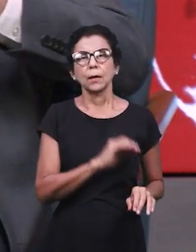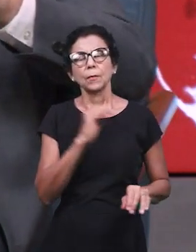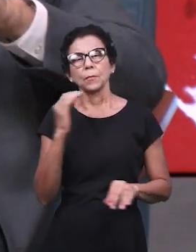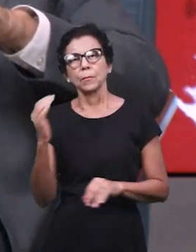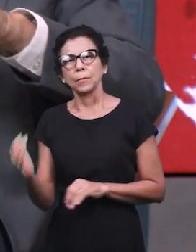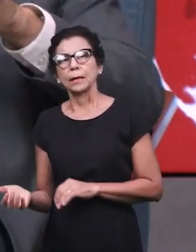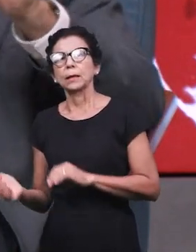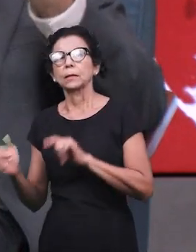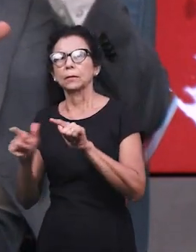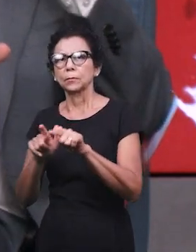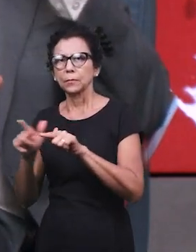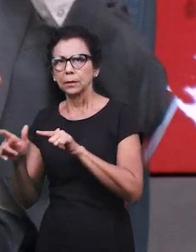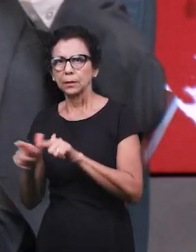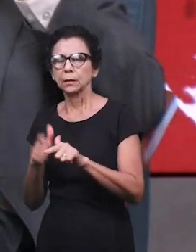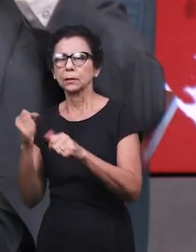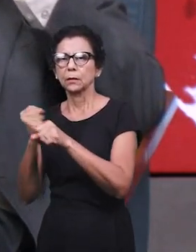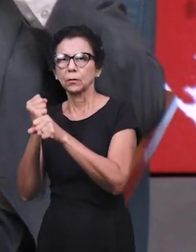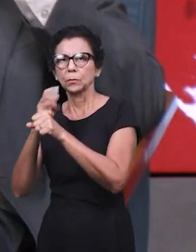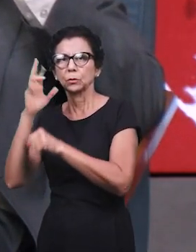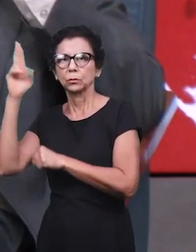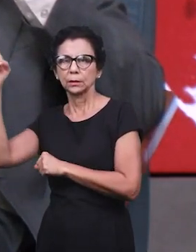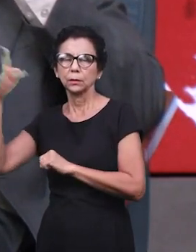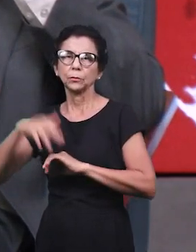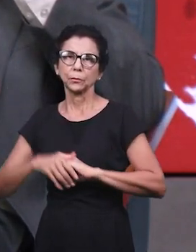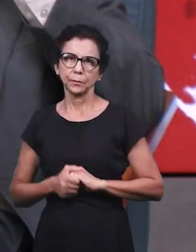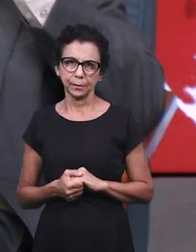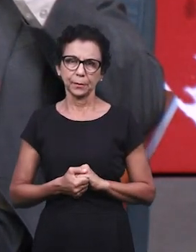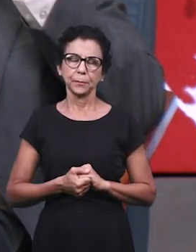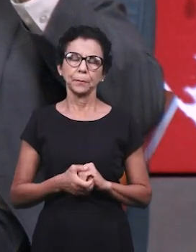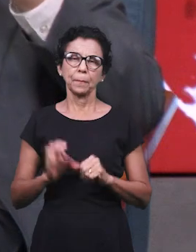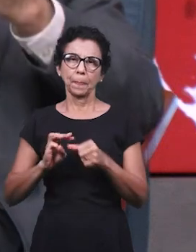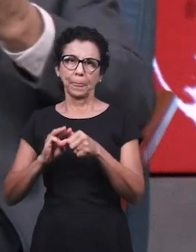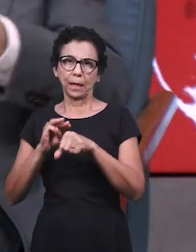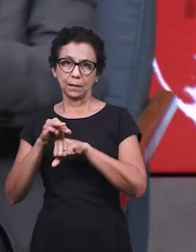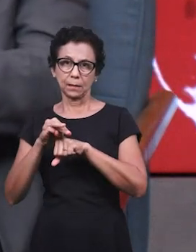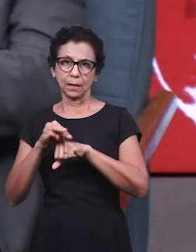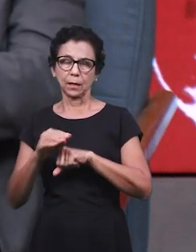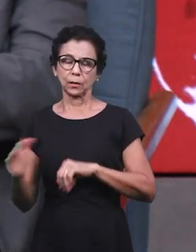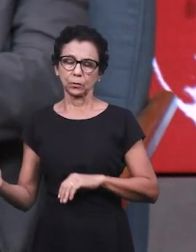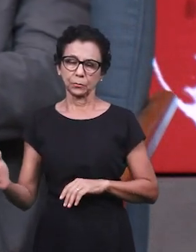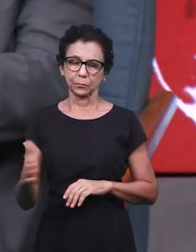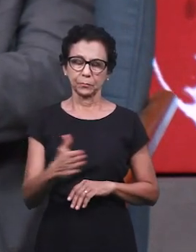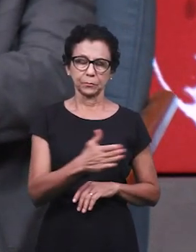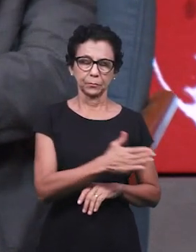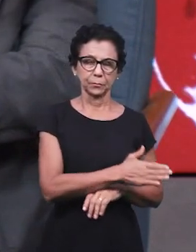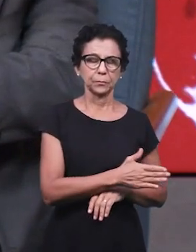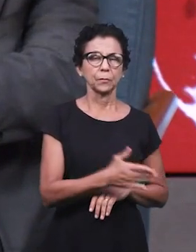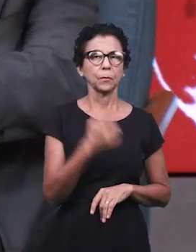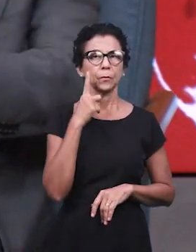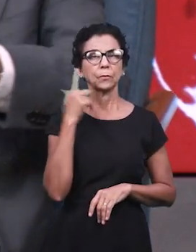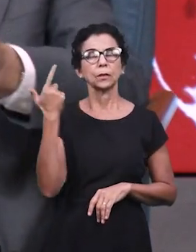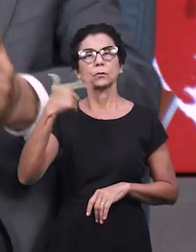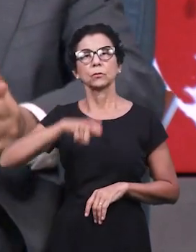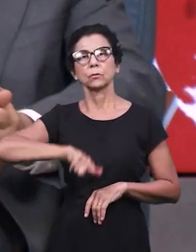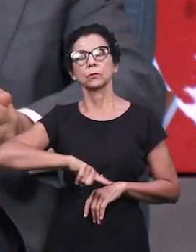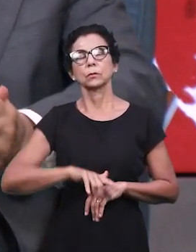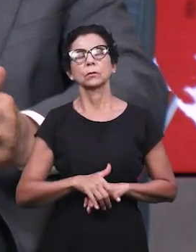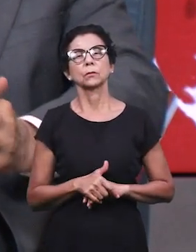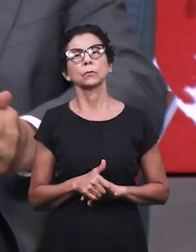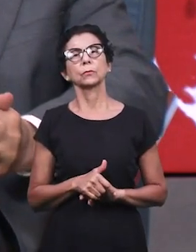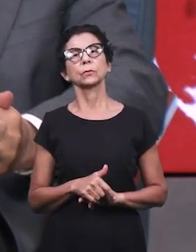5 características diferentes de ministérios. Vamos voltar ao Evangelho,